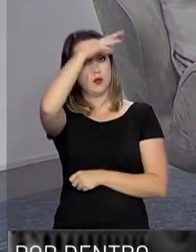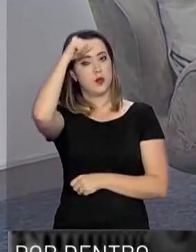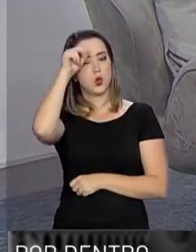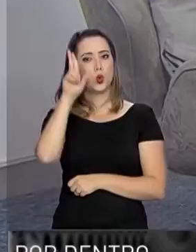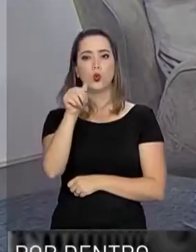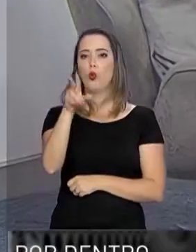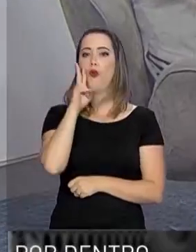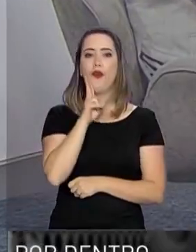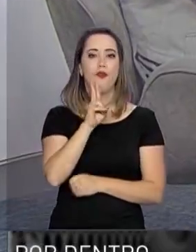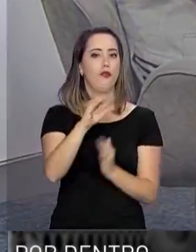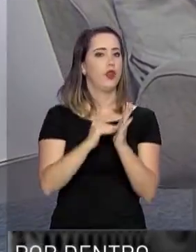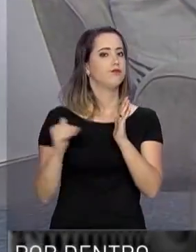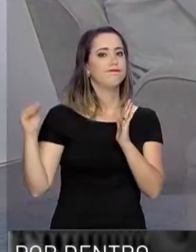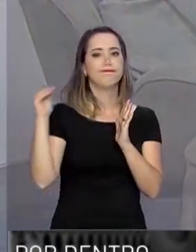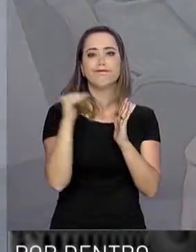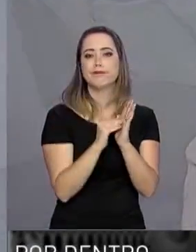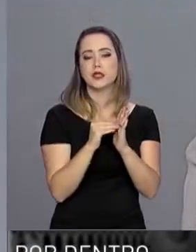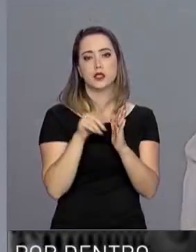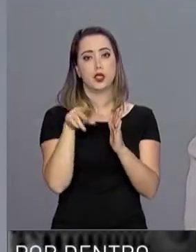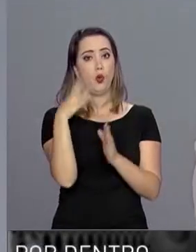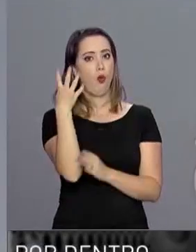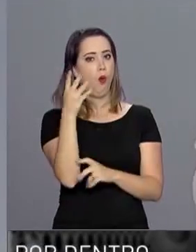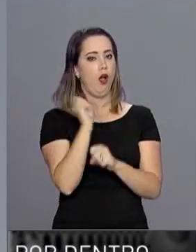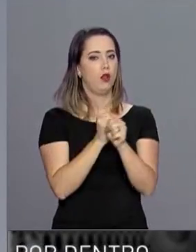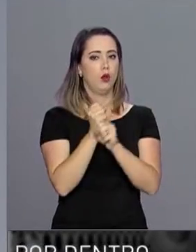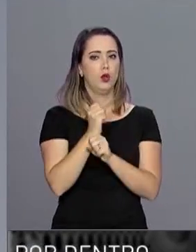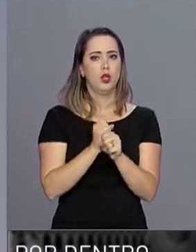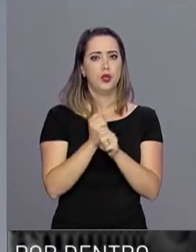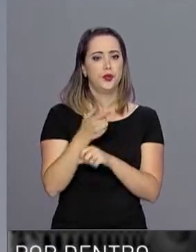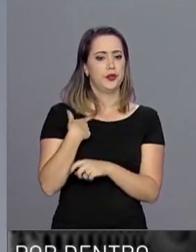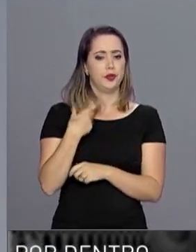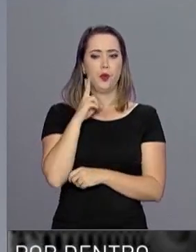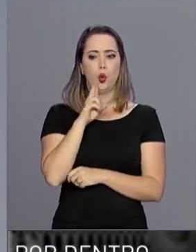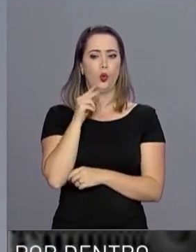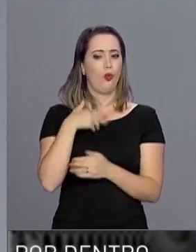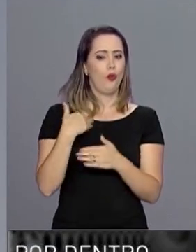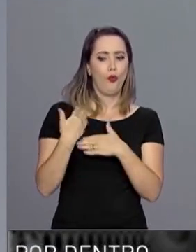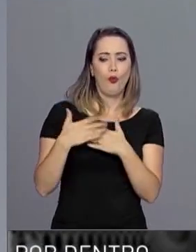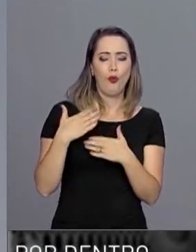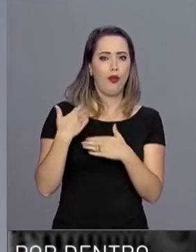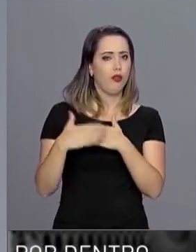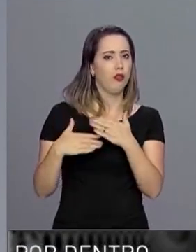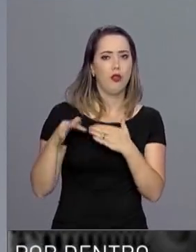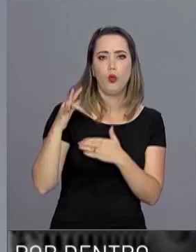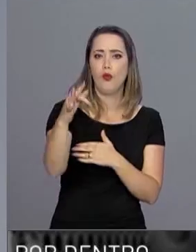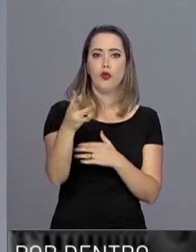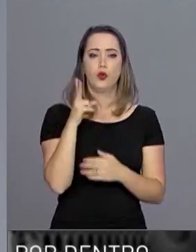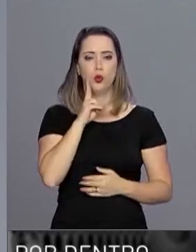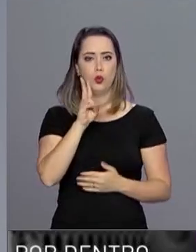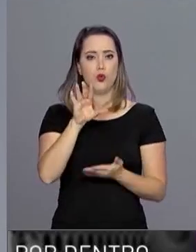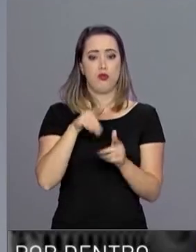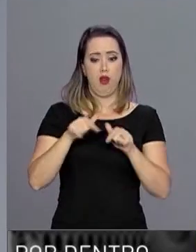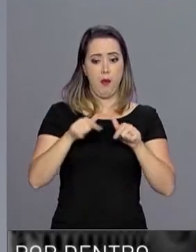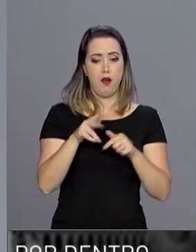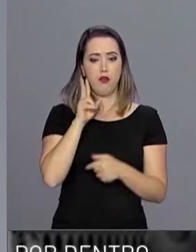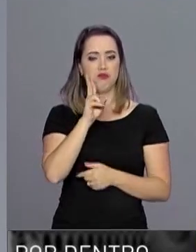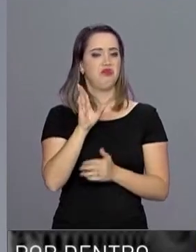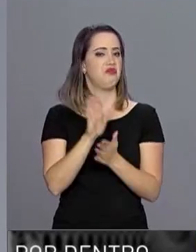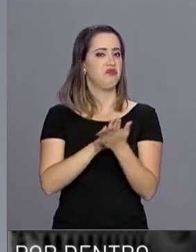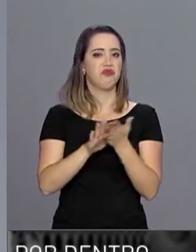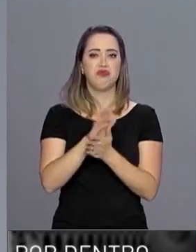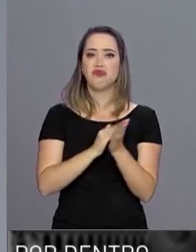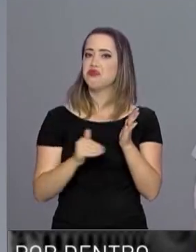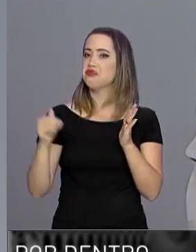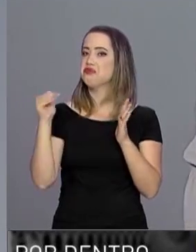vi um reajuste nesses 4 anos e nem nos outros anos em que trabalhei dentro da secretaria, um reajuste nem